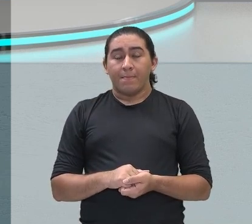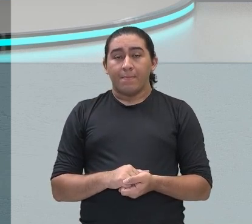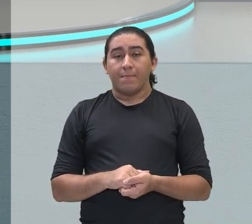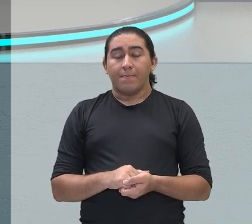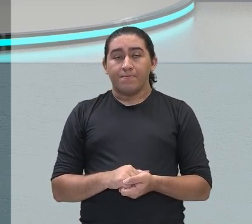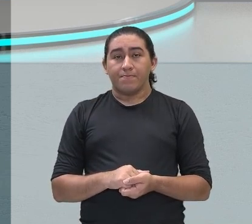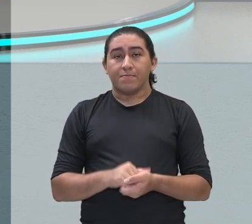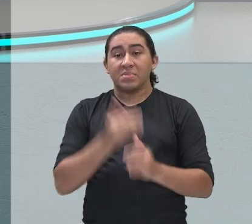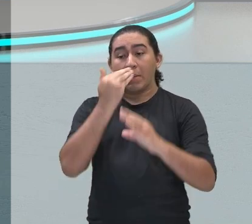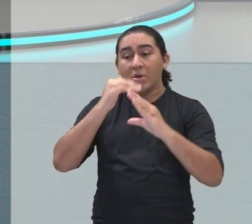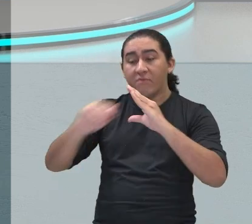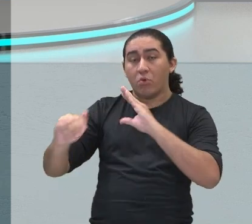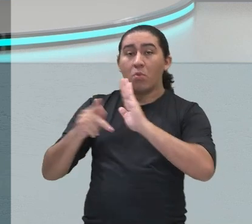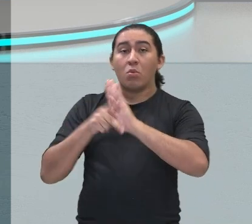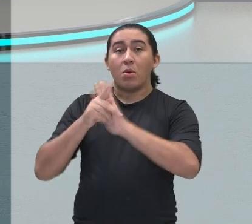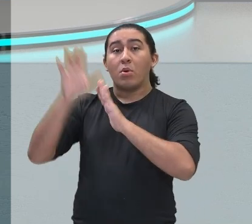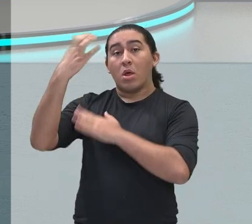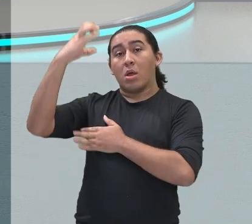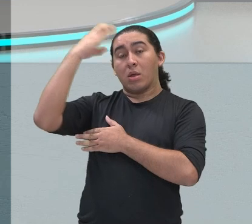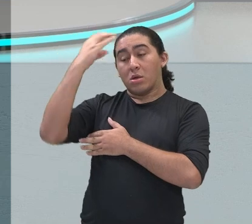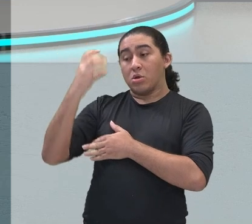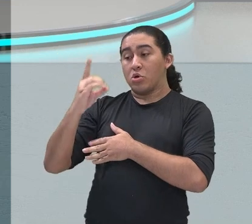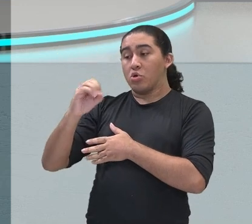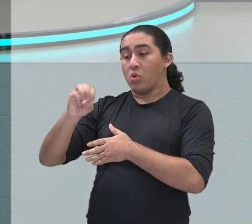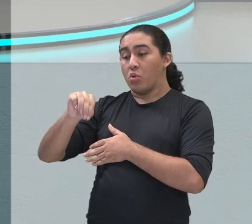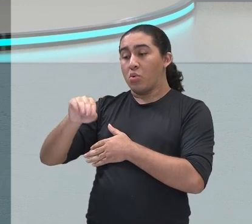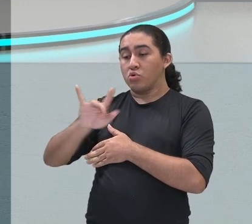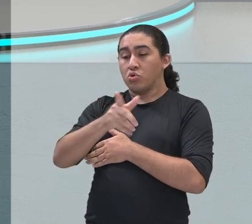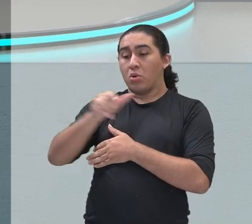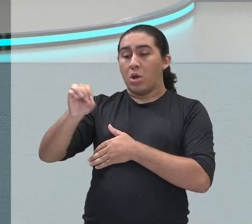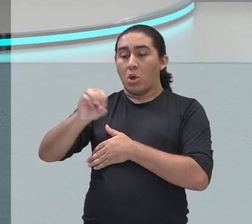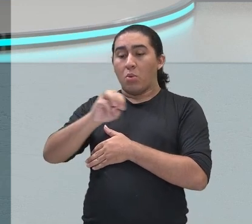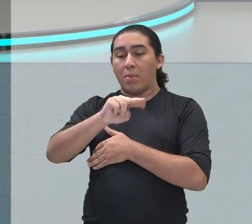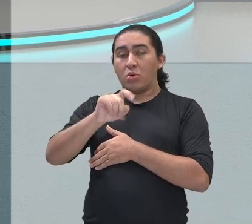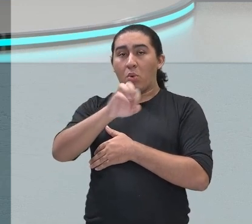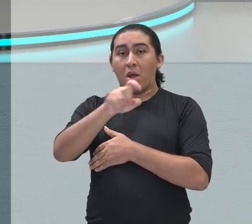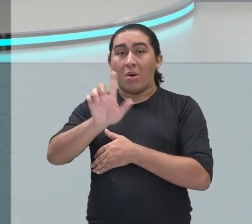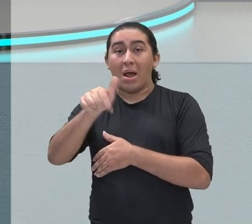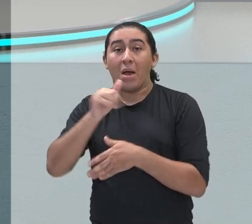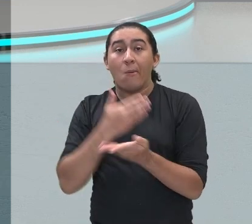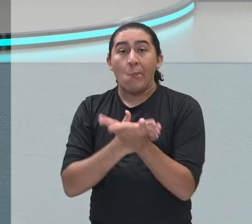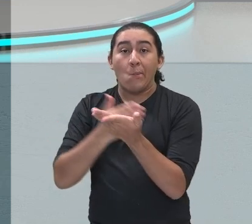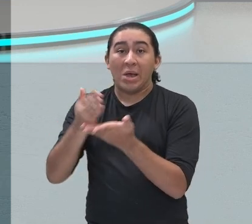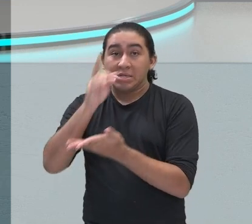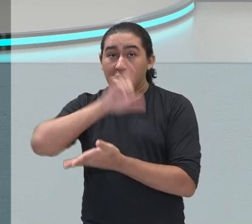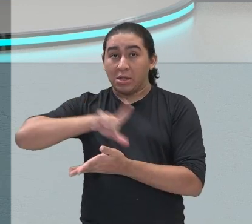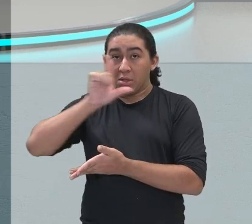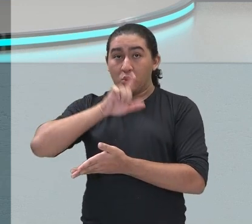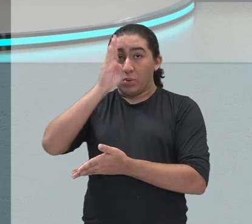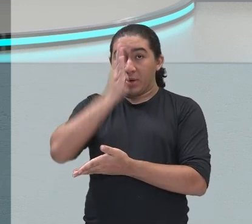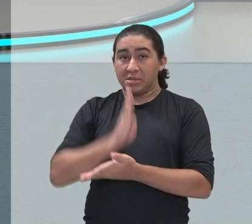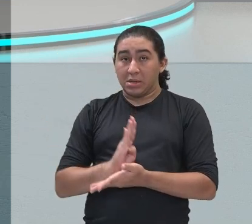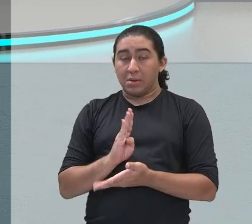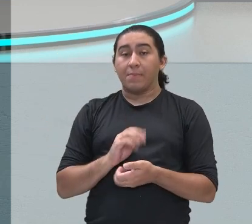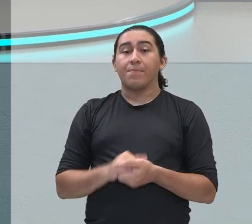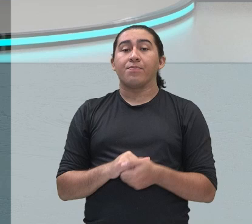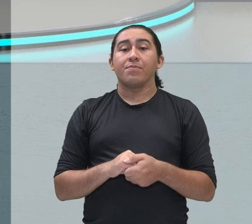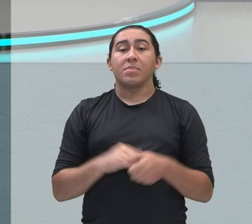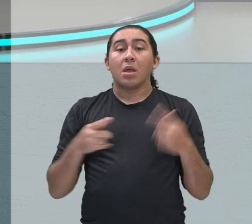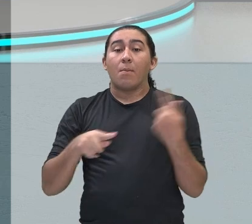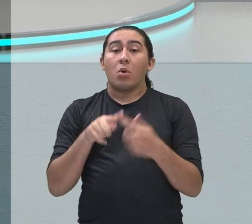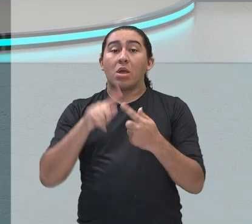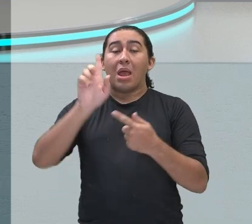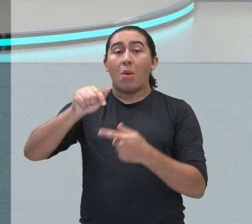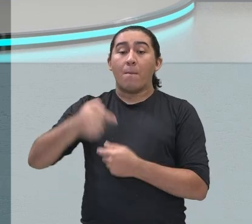escrita para o rei Dom João Manuel, é considerado o marco inicial da literatura brasileira, visto ser o